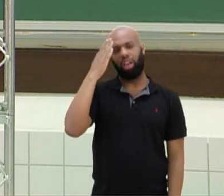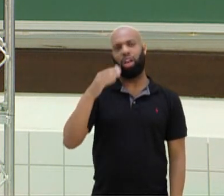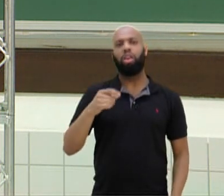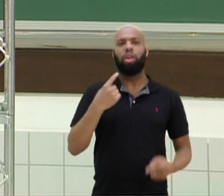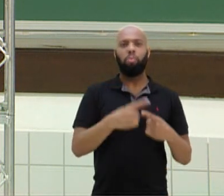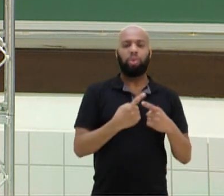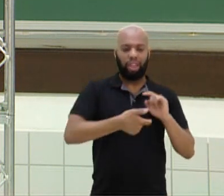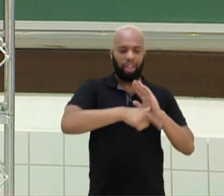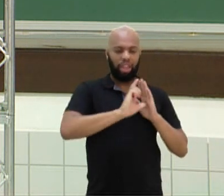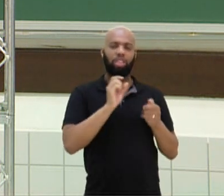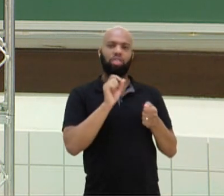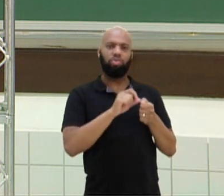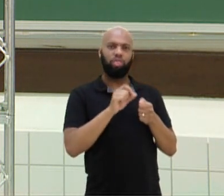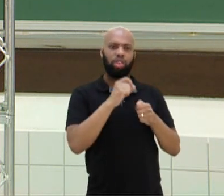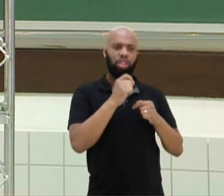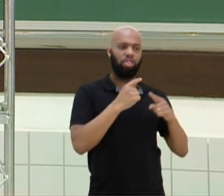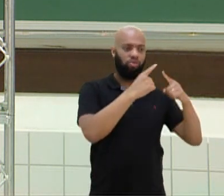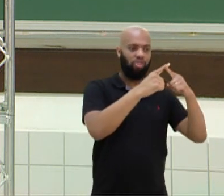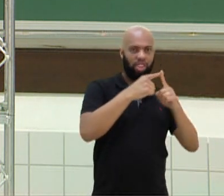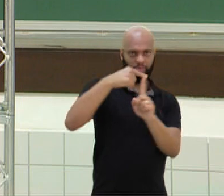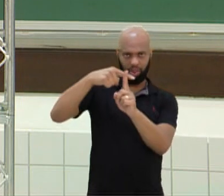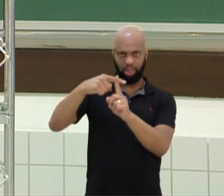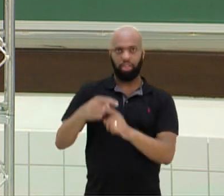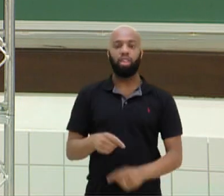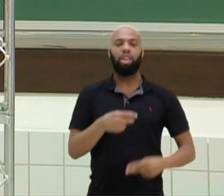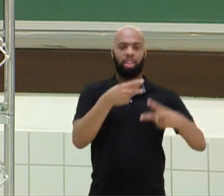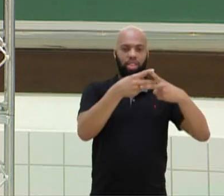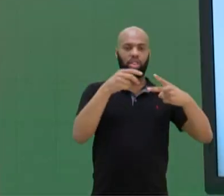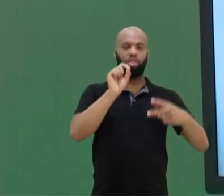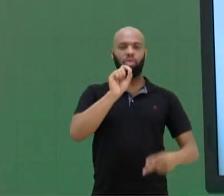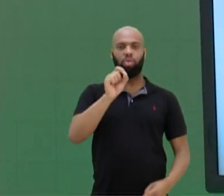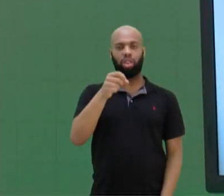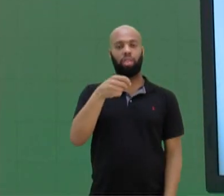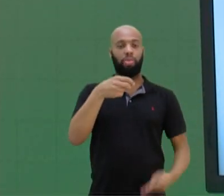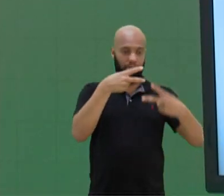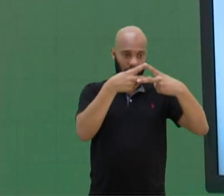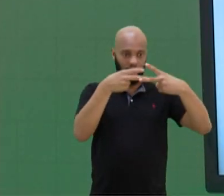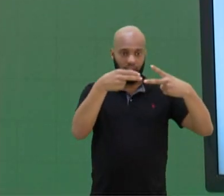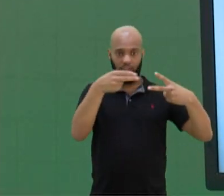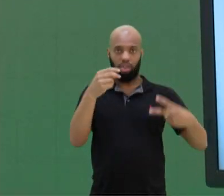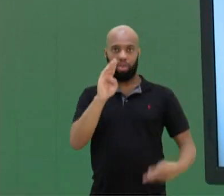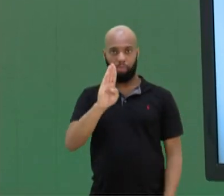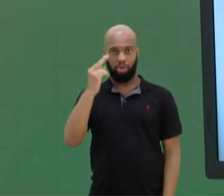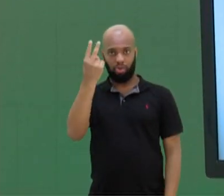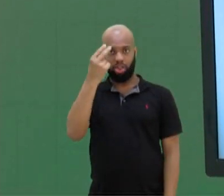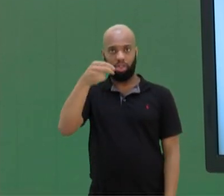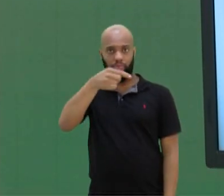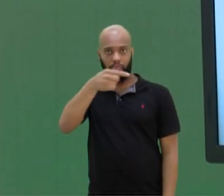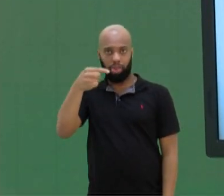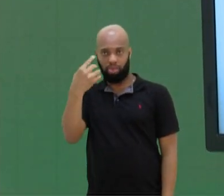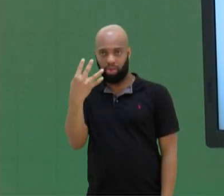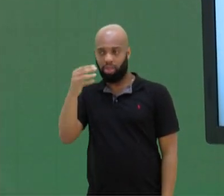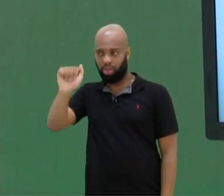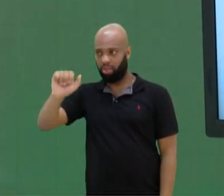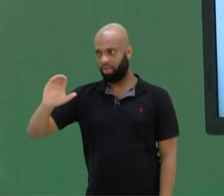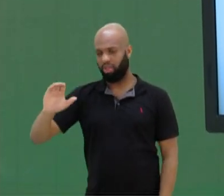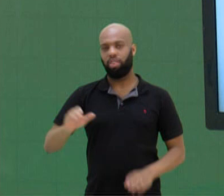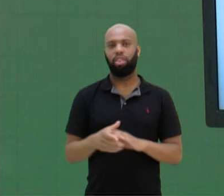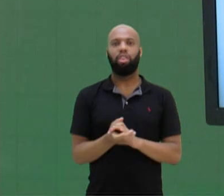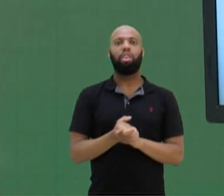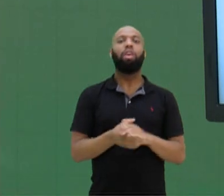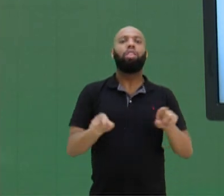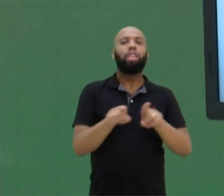mais 5x menos 6, igual a zero. Então, eu posso resolver por Bhaskara. Vamos pelo caminho